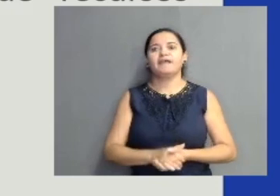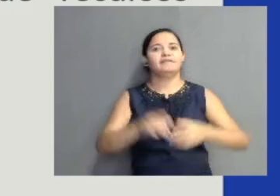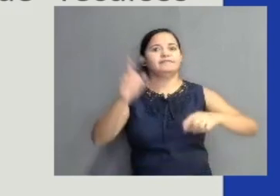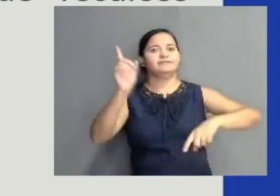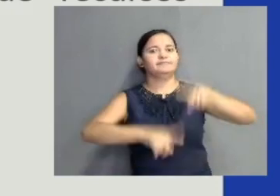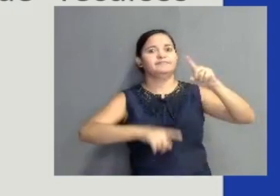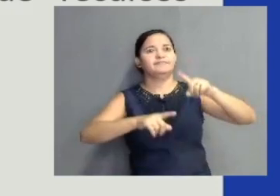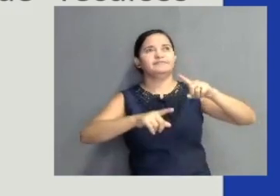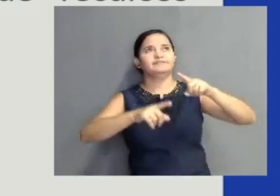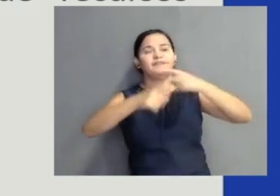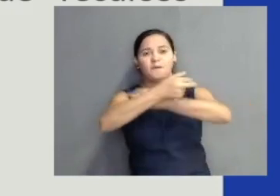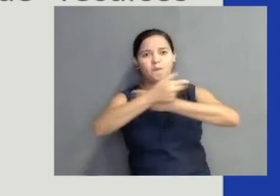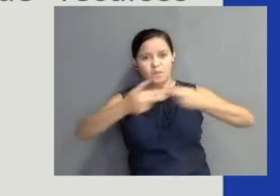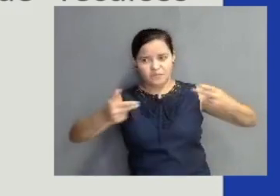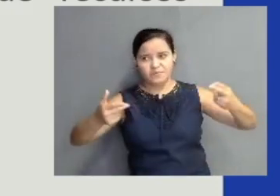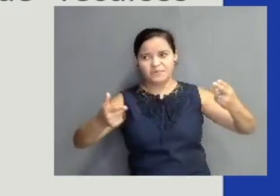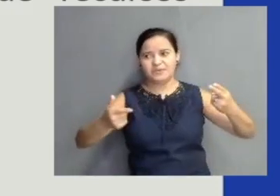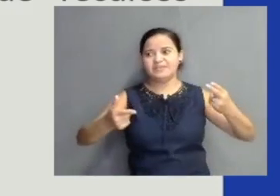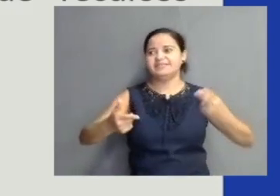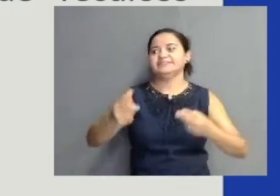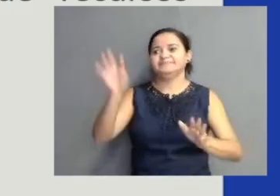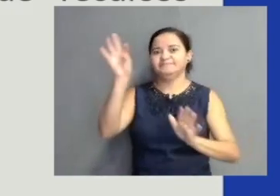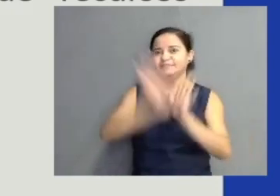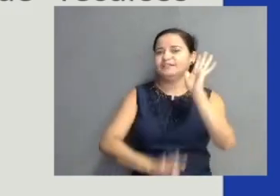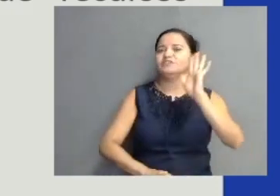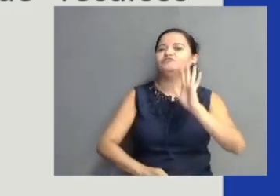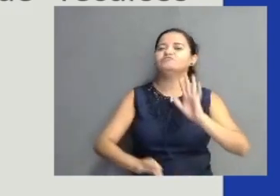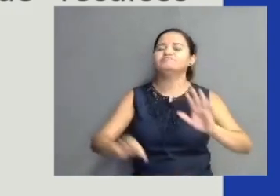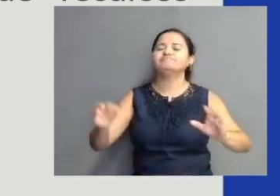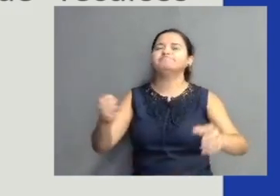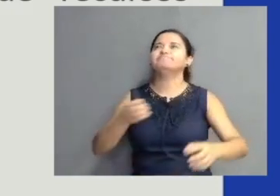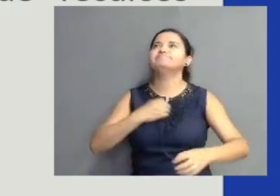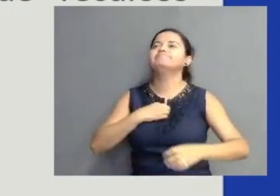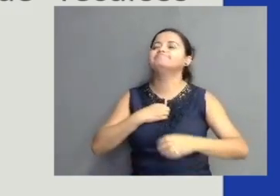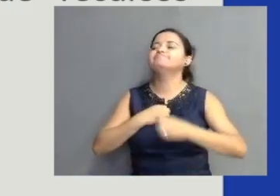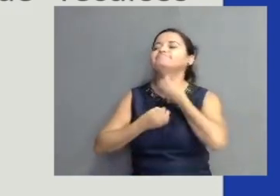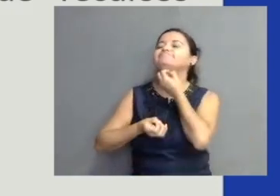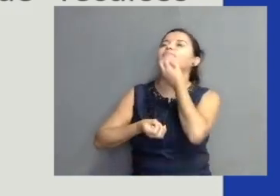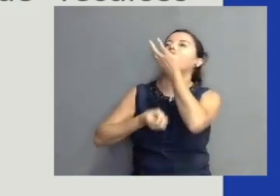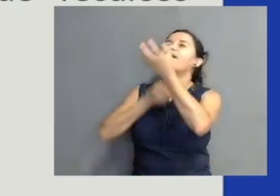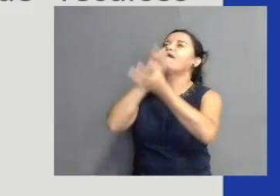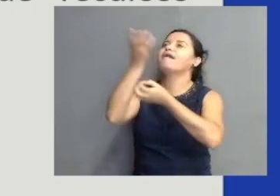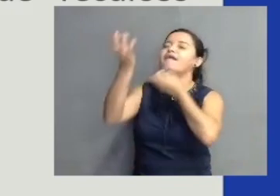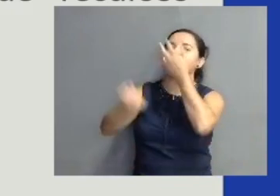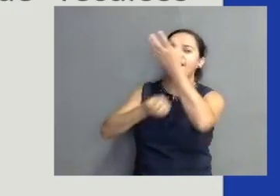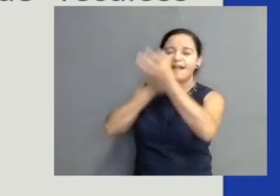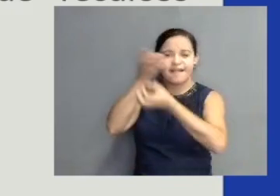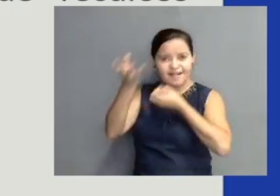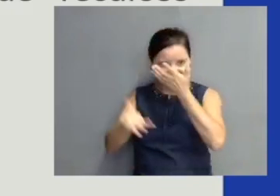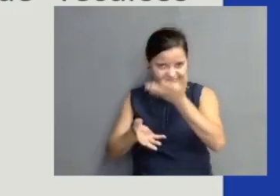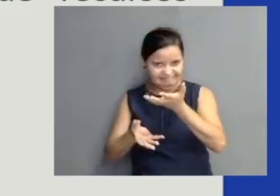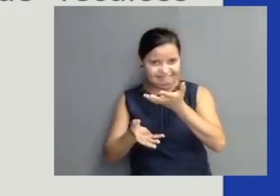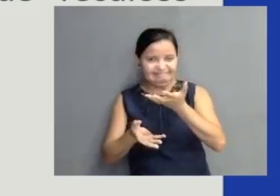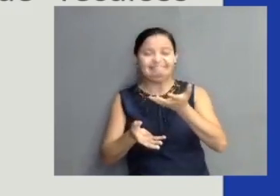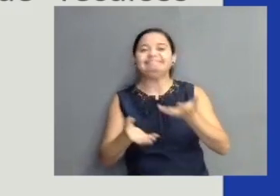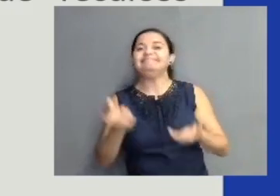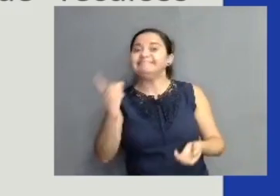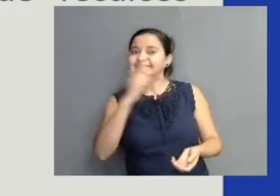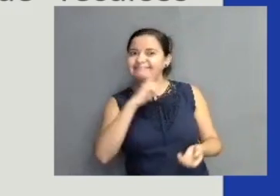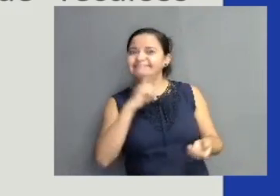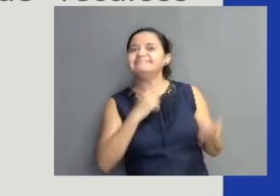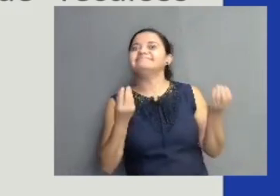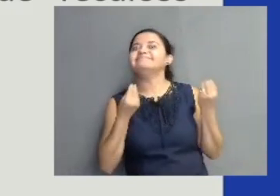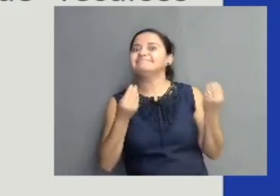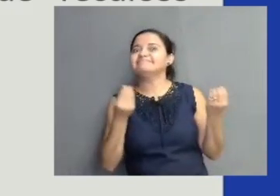do texto poético, Vamos trabalhar aí com algumas poesias. Nosso objetivo principal, de aprendizagem é identificar